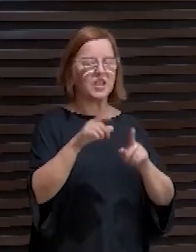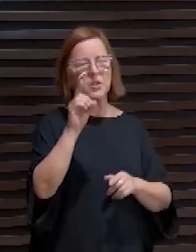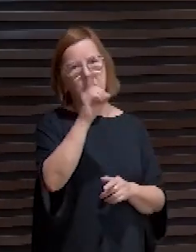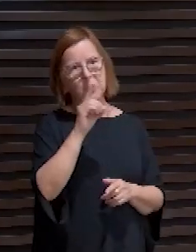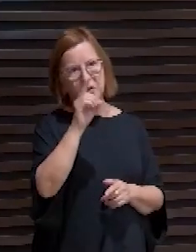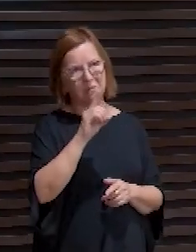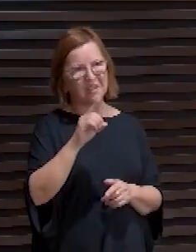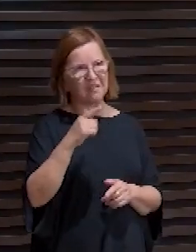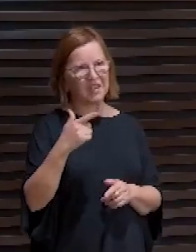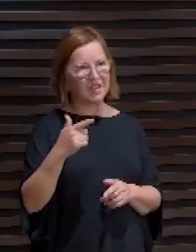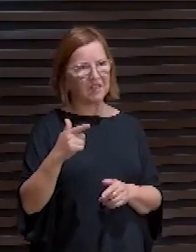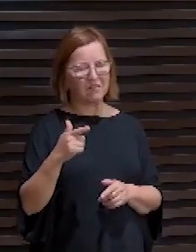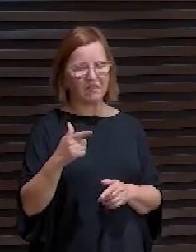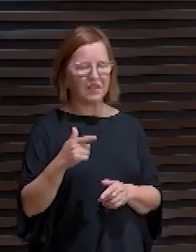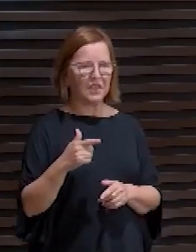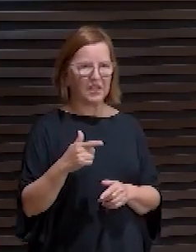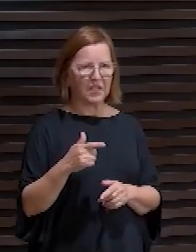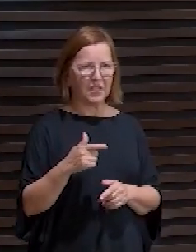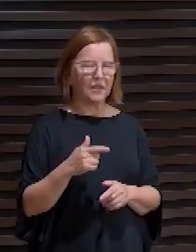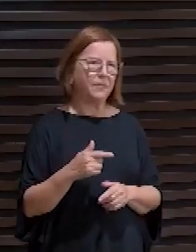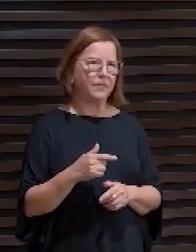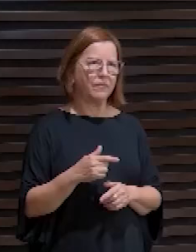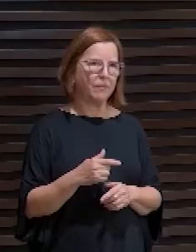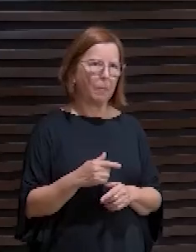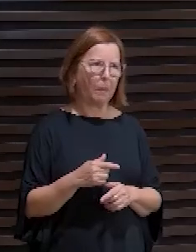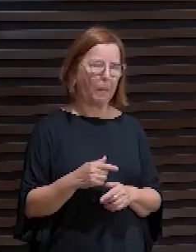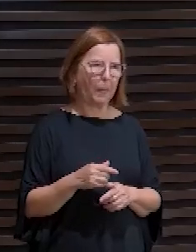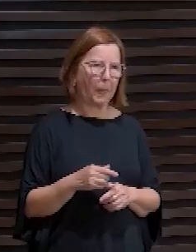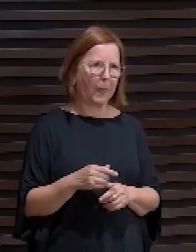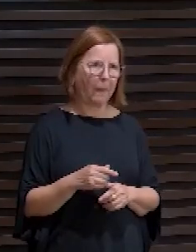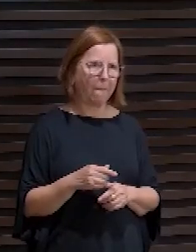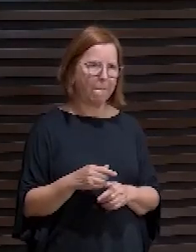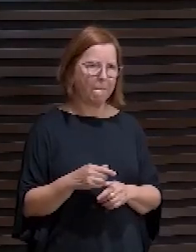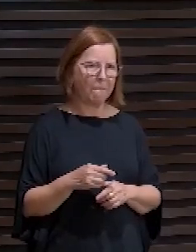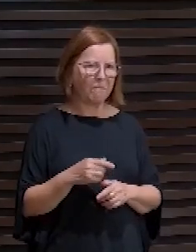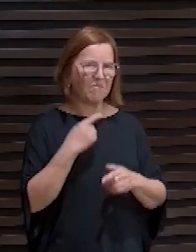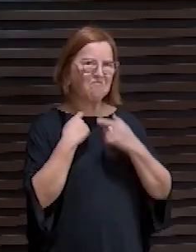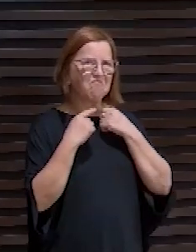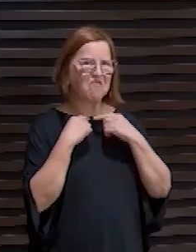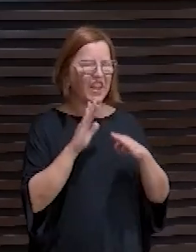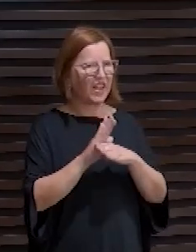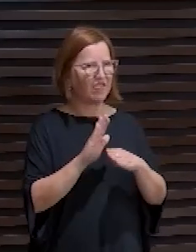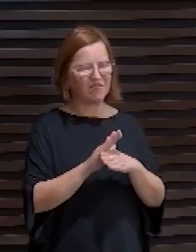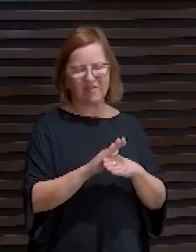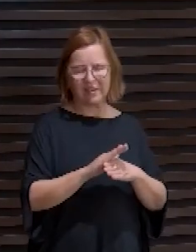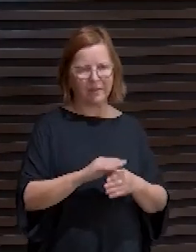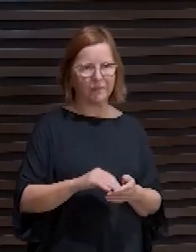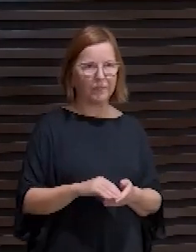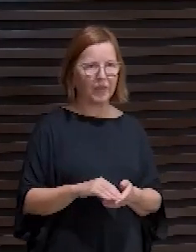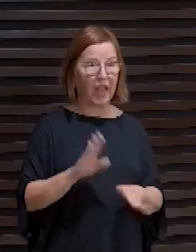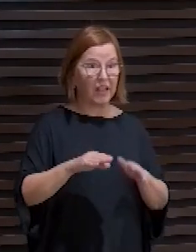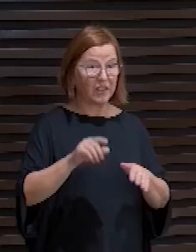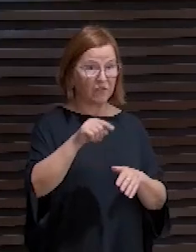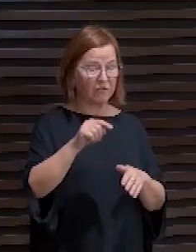aos outros em amor, dizendo assim, amado, você vem domingo, às vezes você chega e sai antes mesmo do